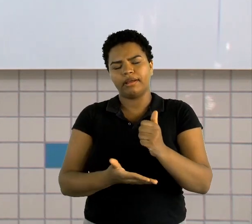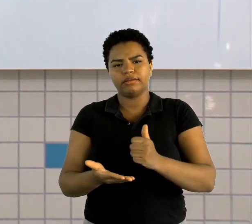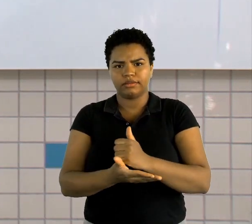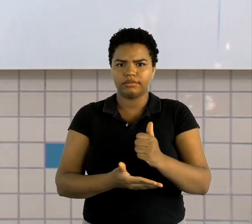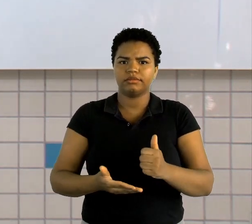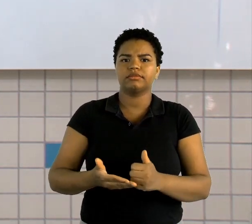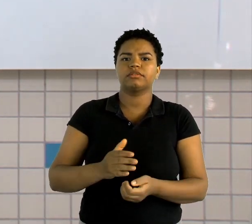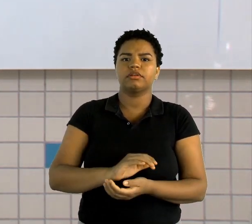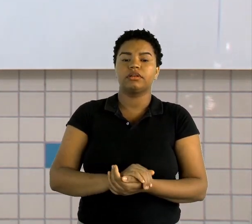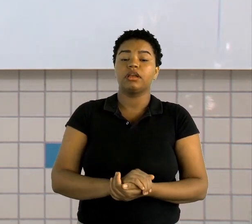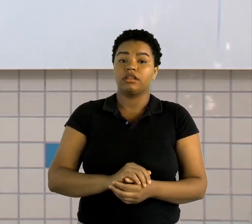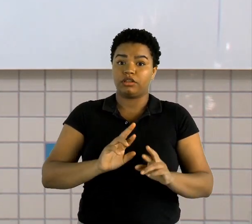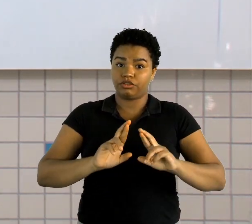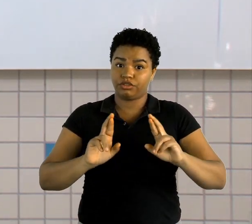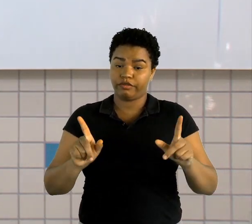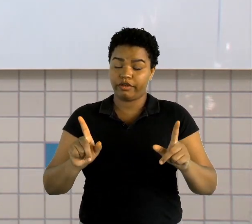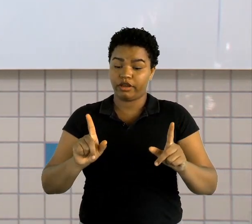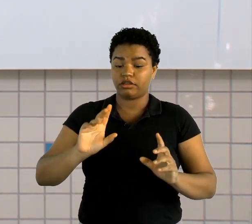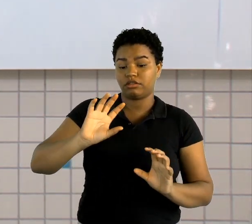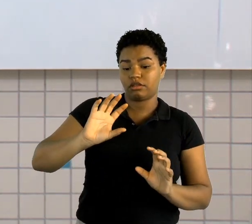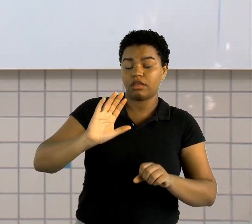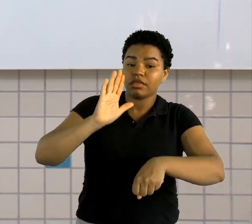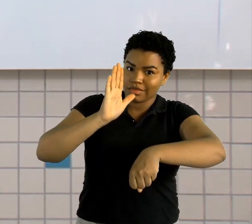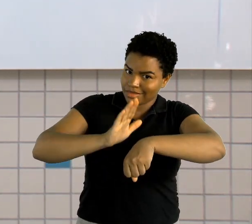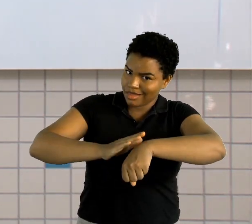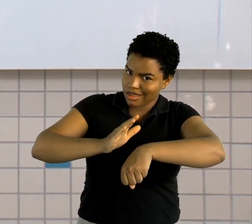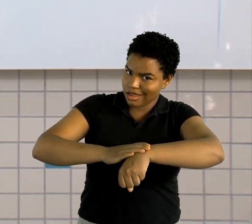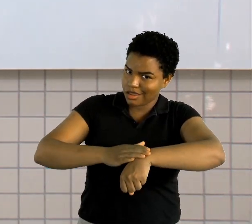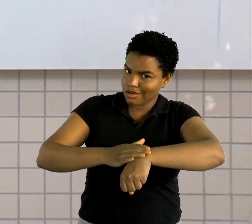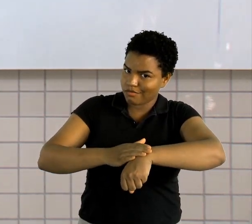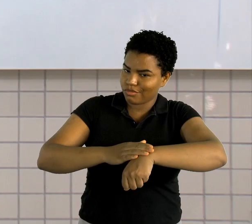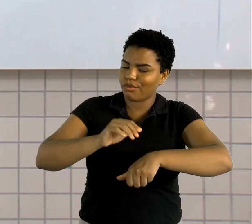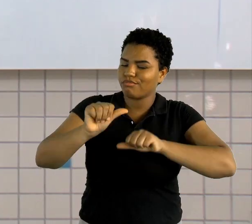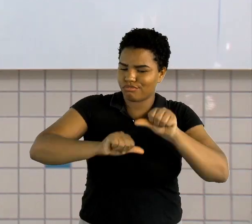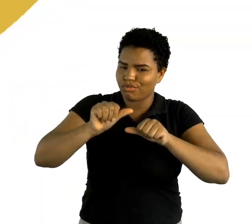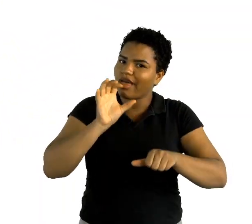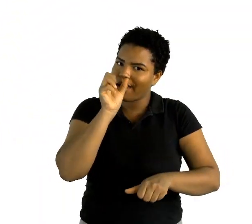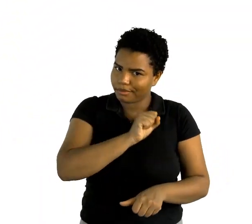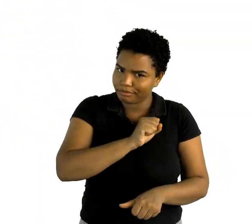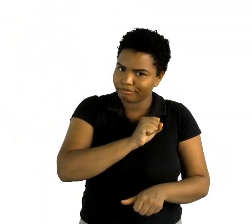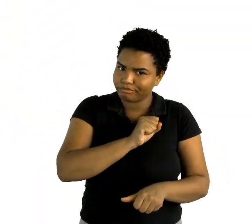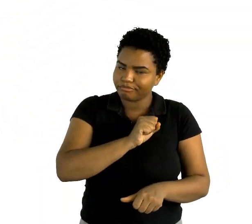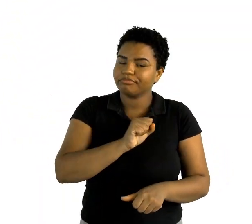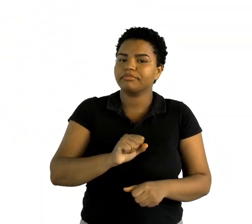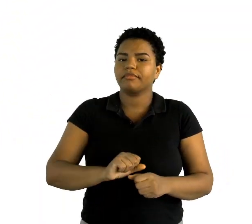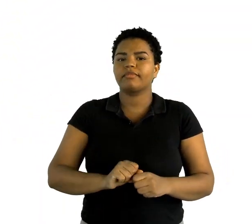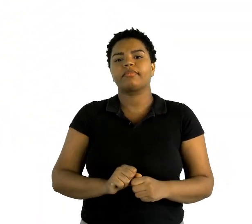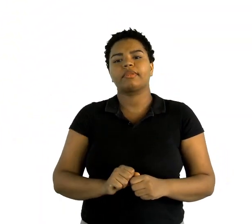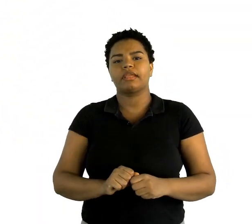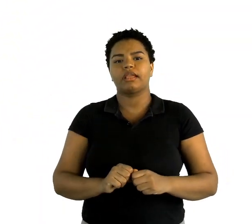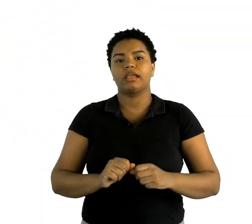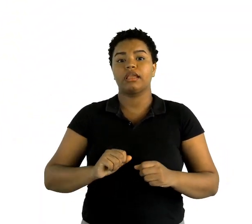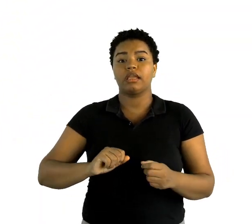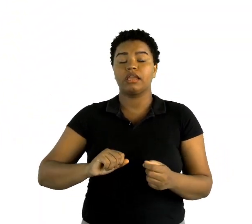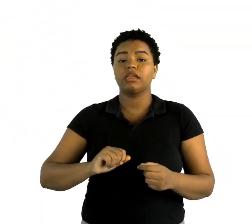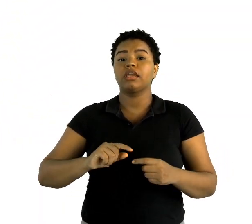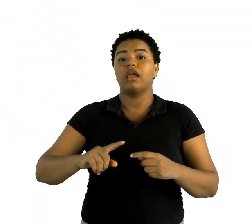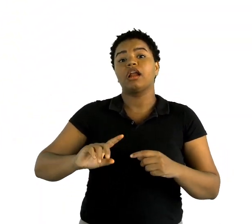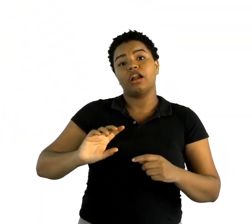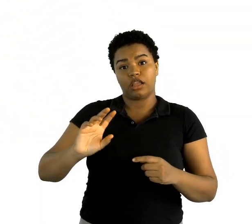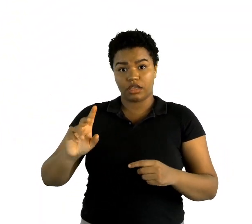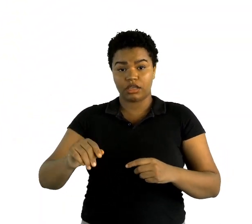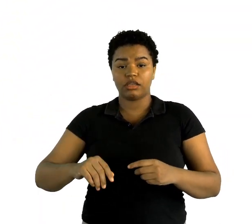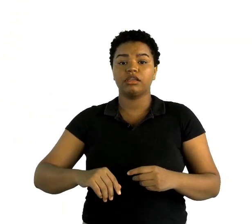como a diferença de tempo, estado momentâneo, clima, um longo processo, e 3